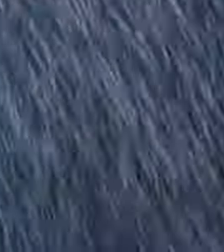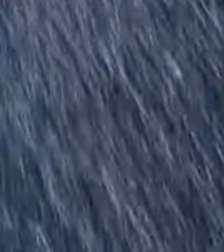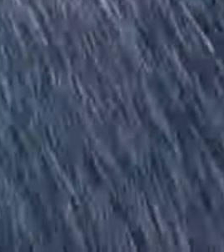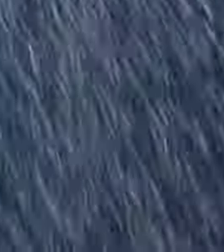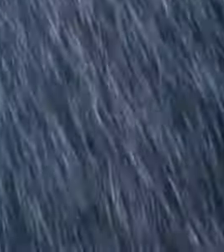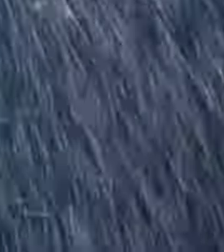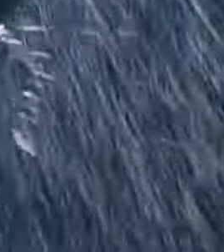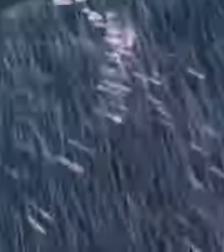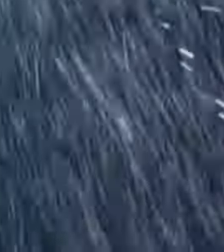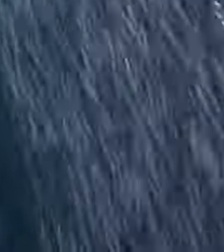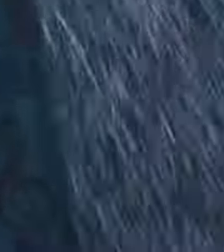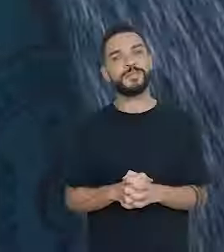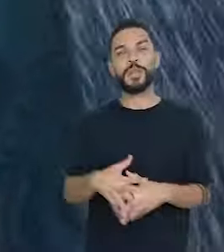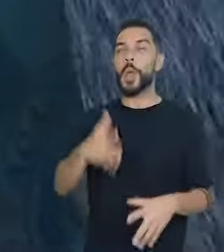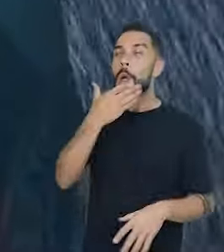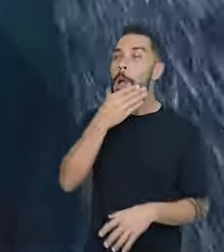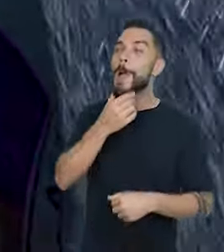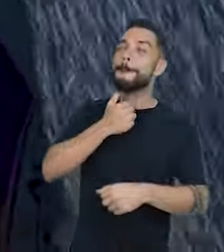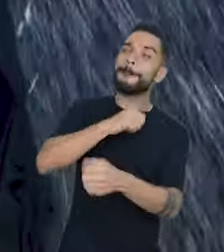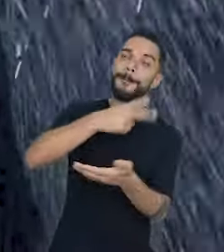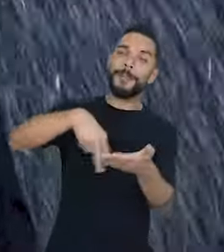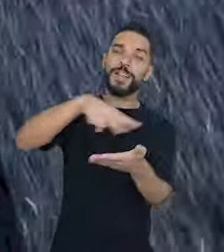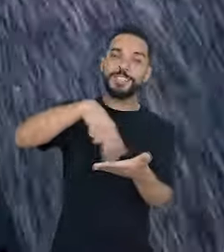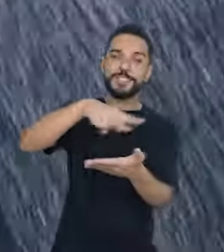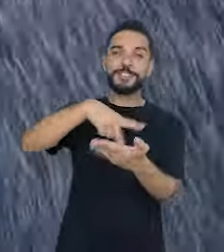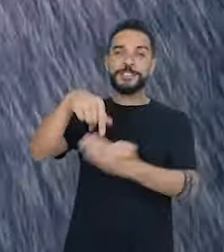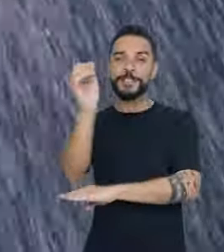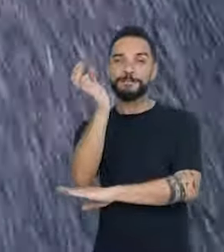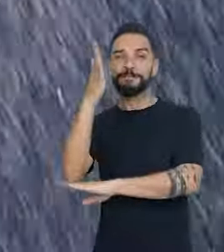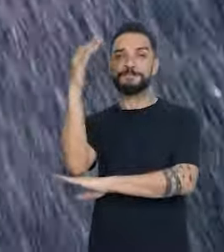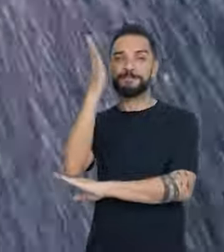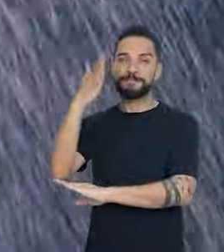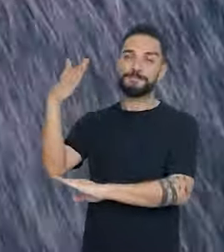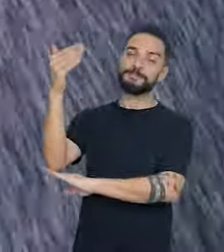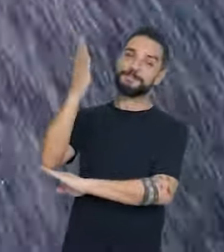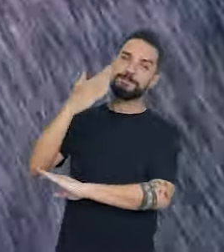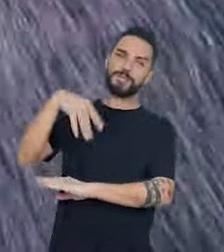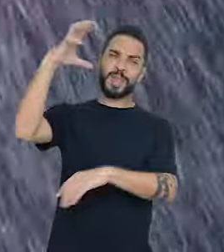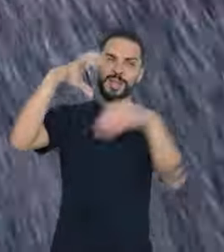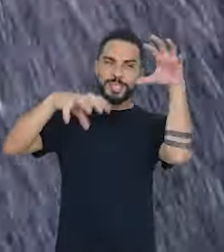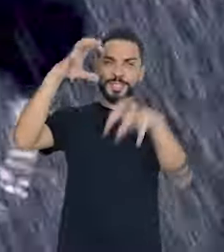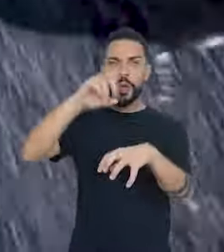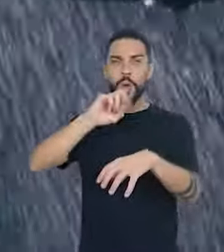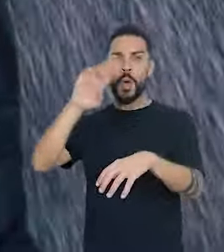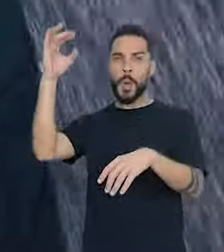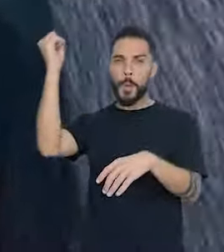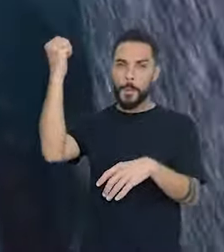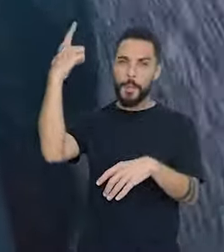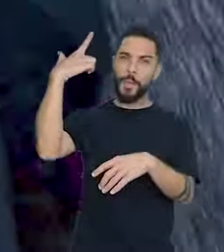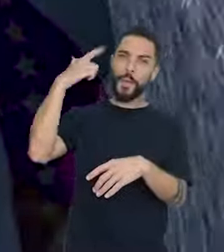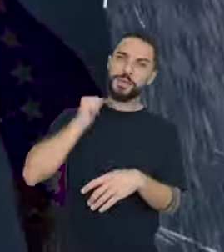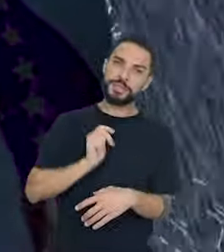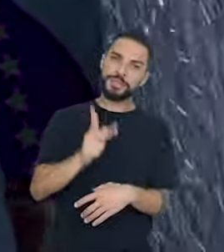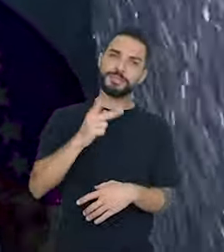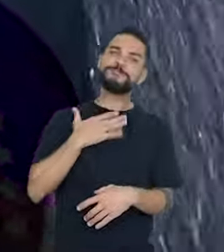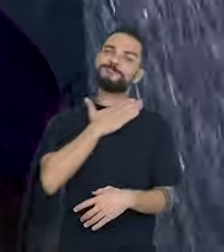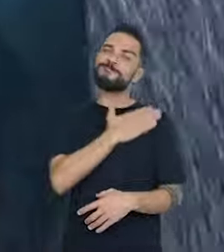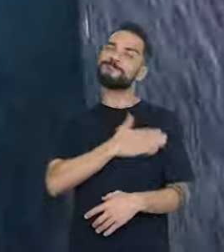Ô Valdemar, balança a bandeira, na chuva ou no sol, ele sempre é o